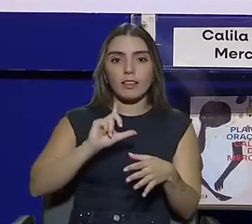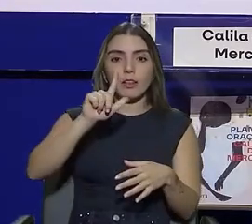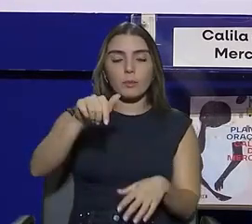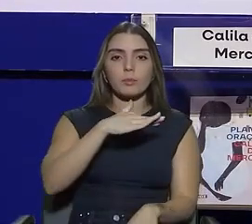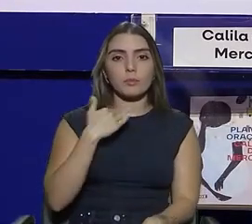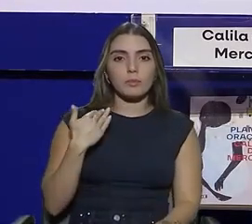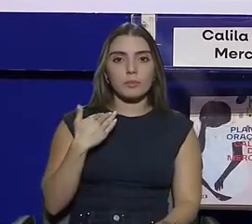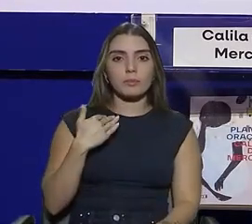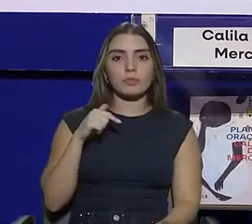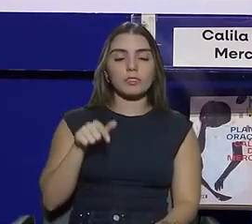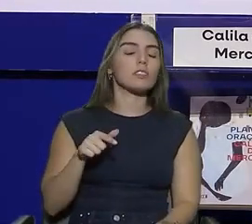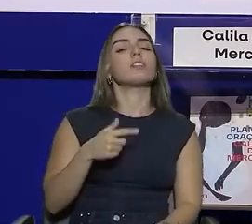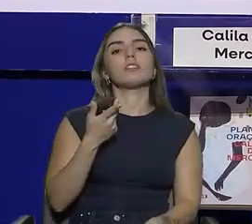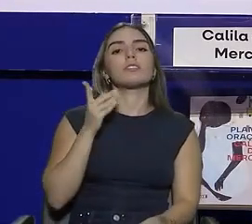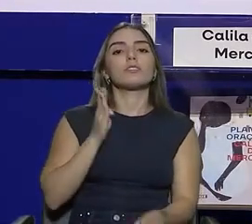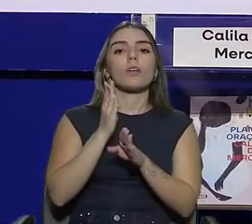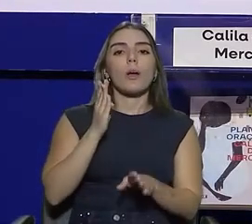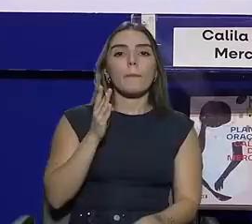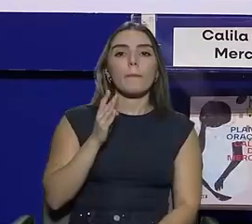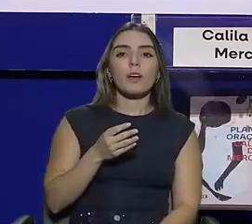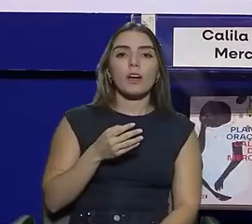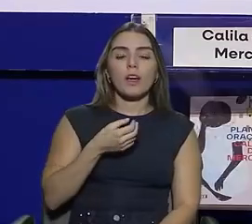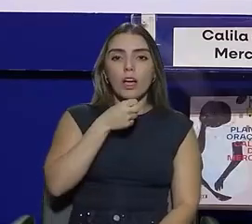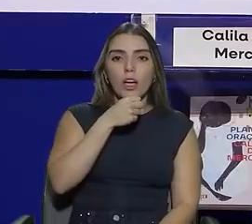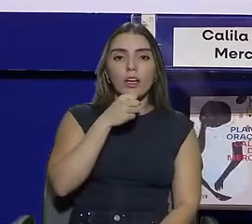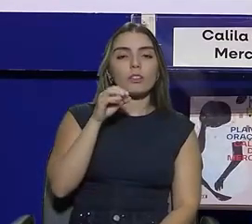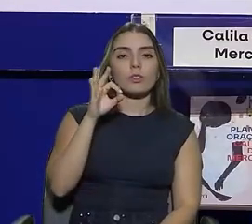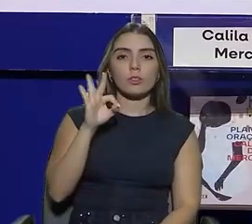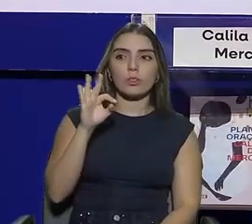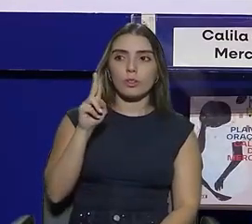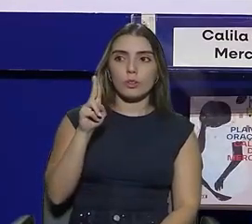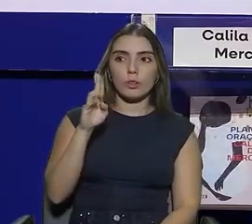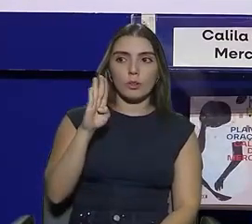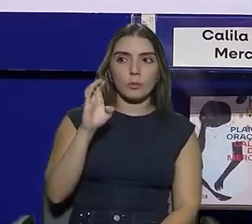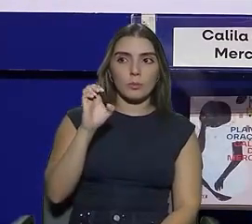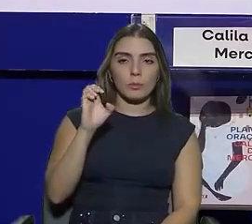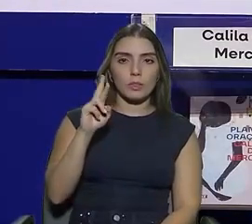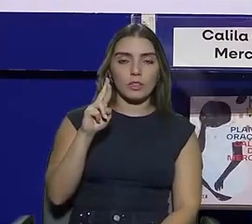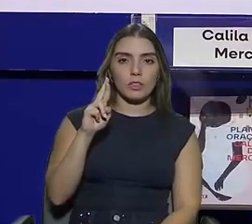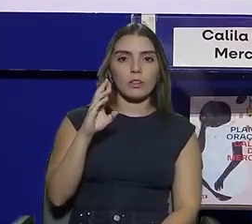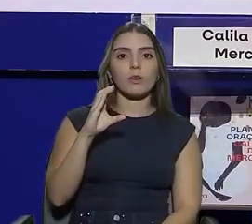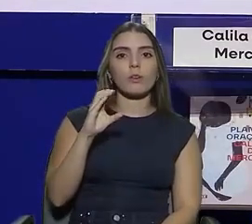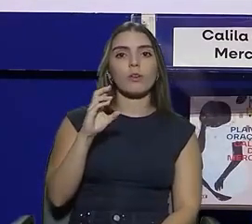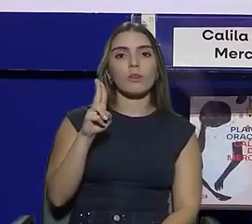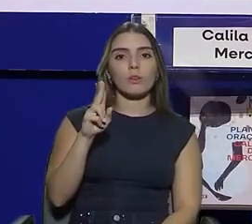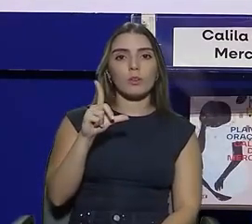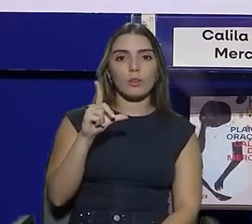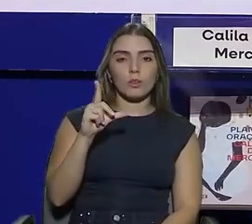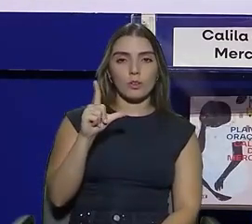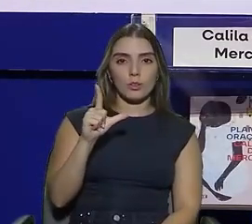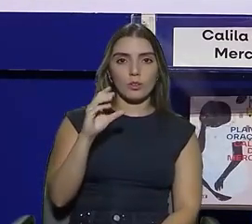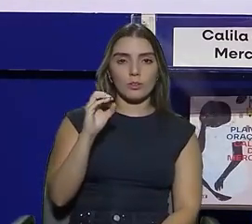tuberculose, foi tratado dessa tuberculose, o médico falou que ele tinha poucos anos de vida, ele morreu com 82 anos, esperando a morte chegar o